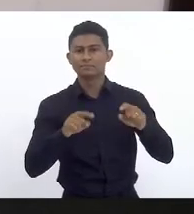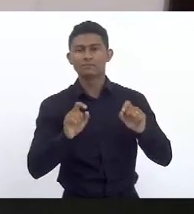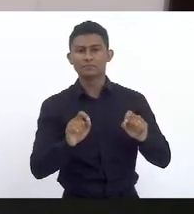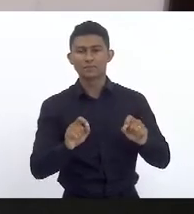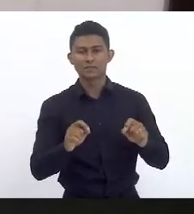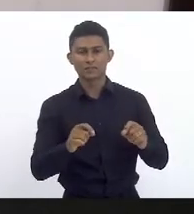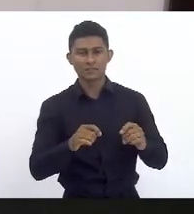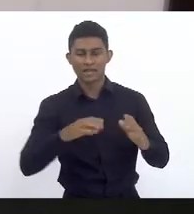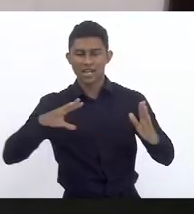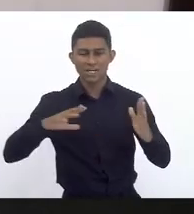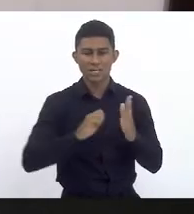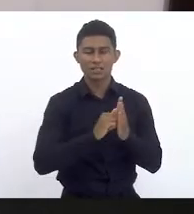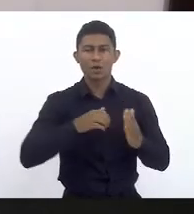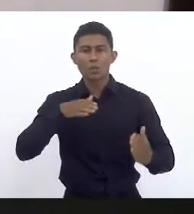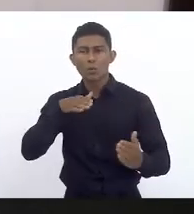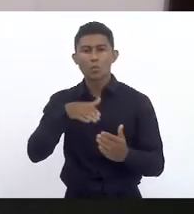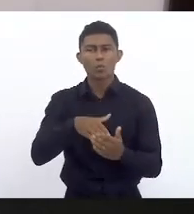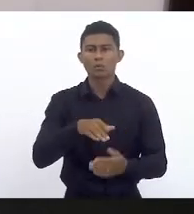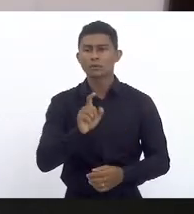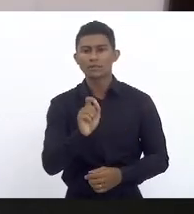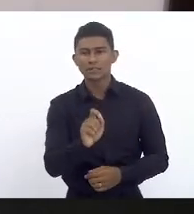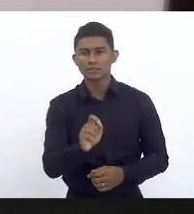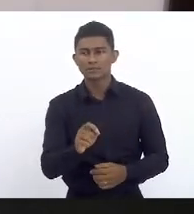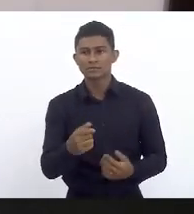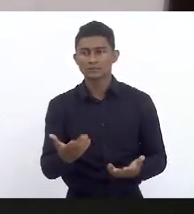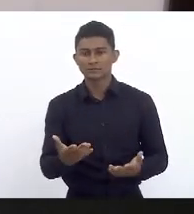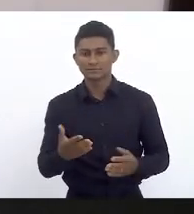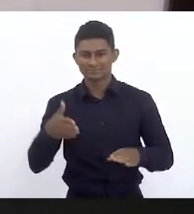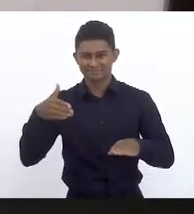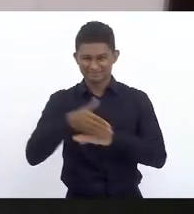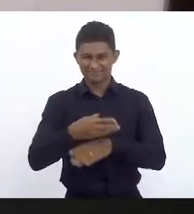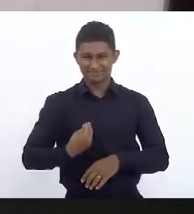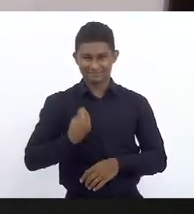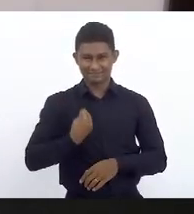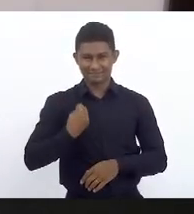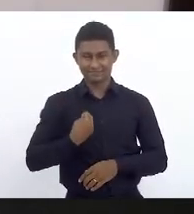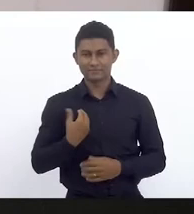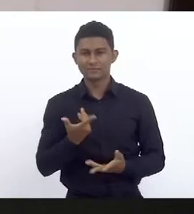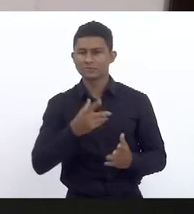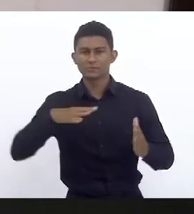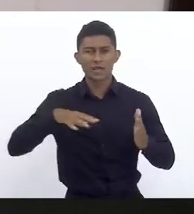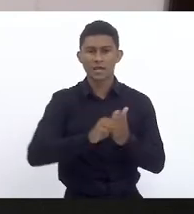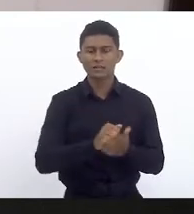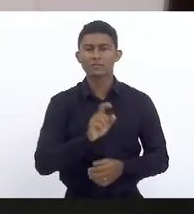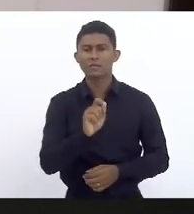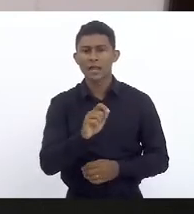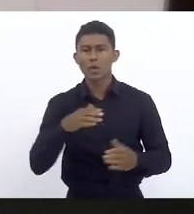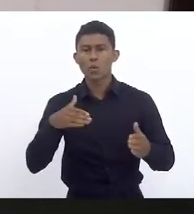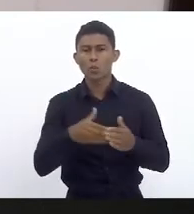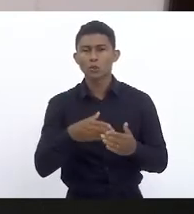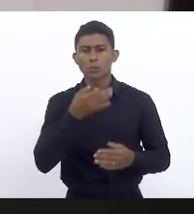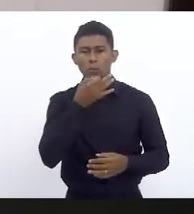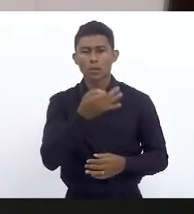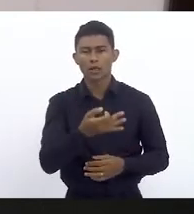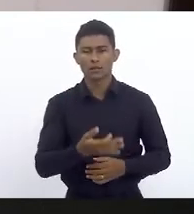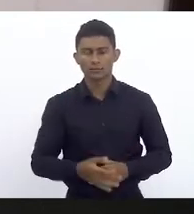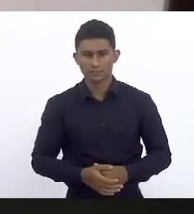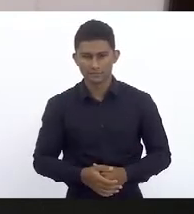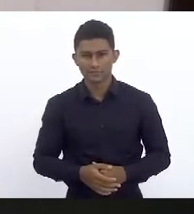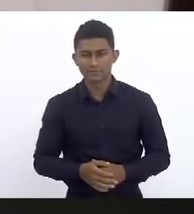última inscrição do presencial. Escreveu para um último comentário